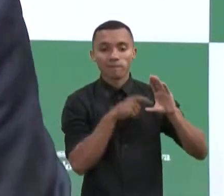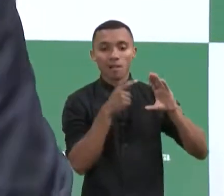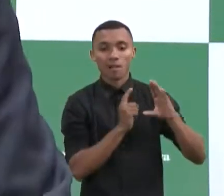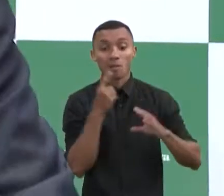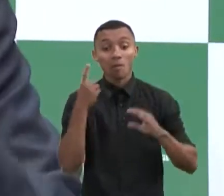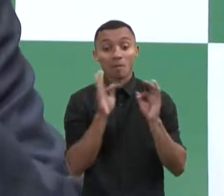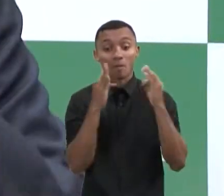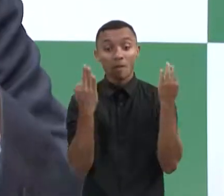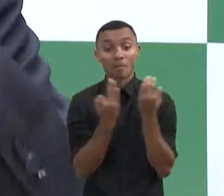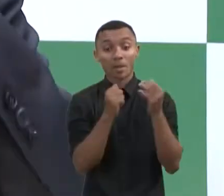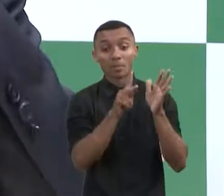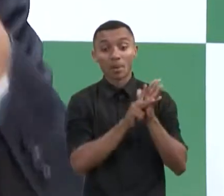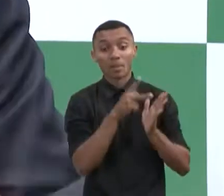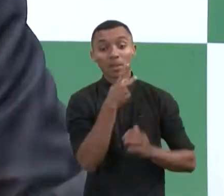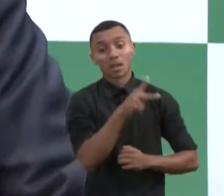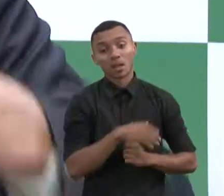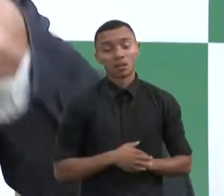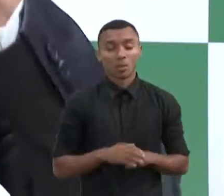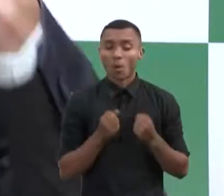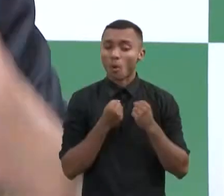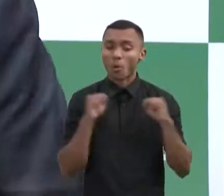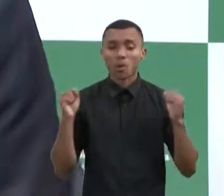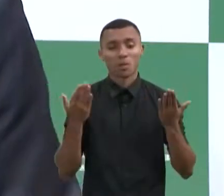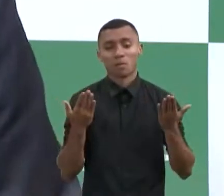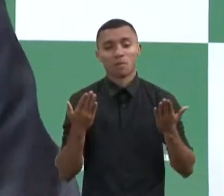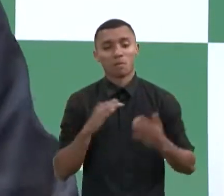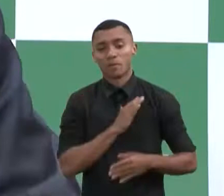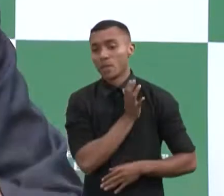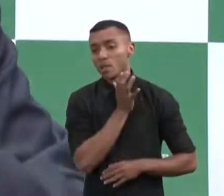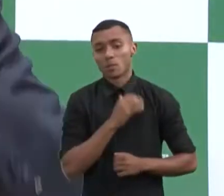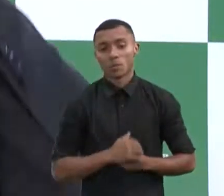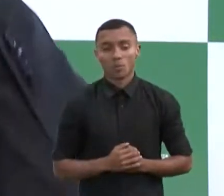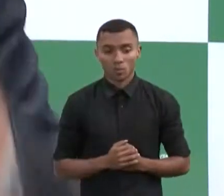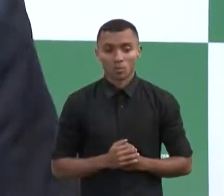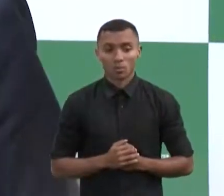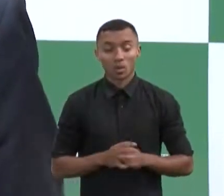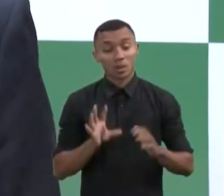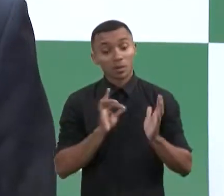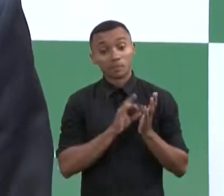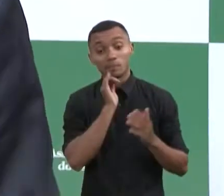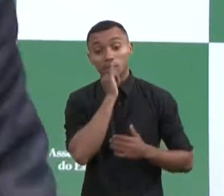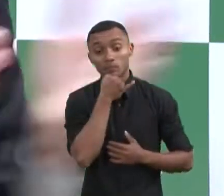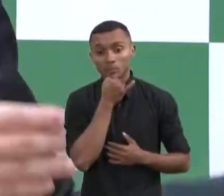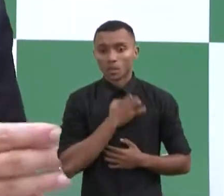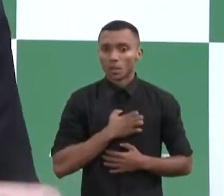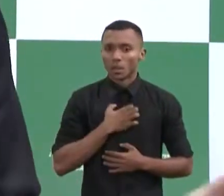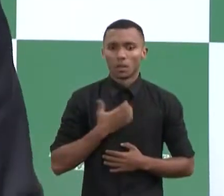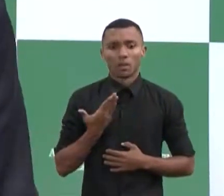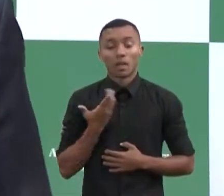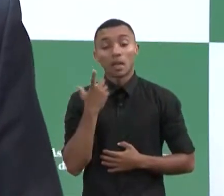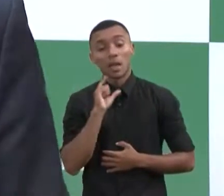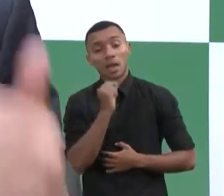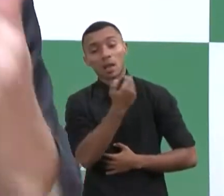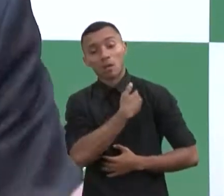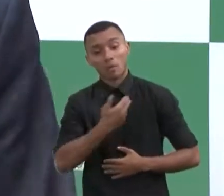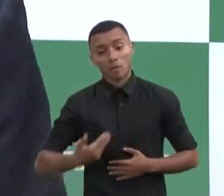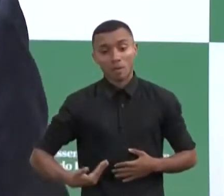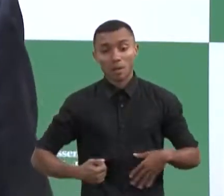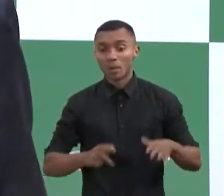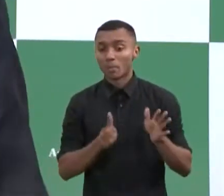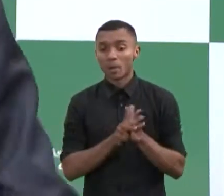família tem. Isso é um absurdo, isso é vergonhoso, né? Isso causa profunda indignação e só pode vir de um governo